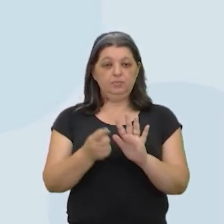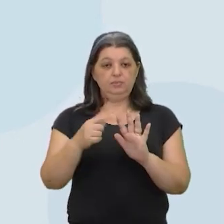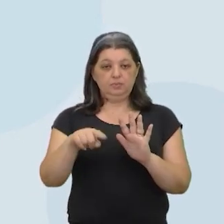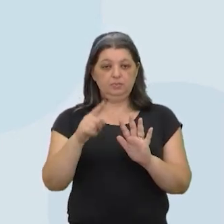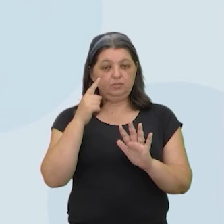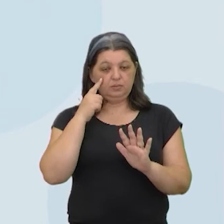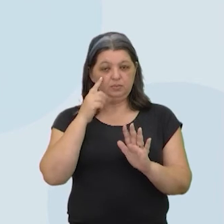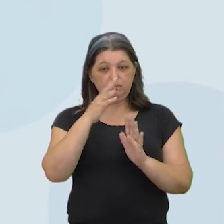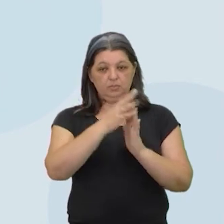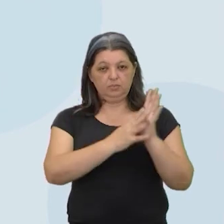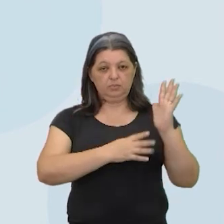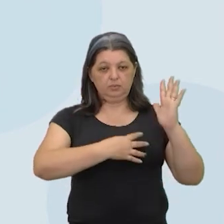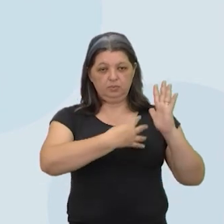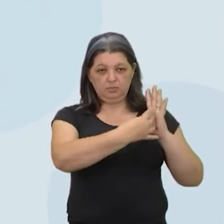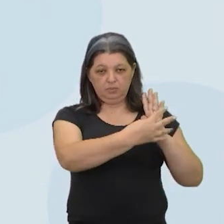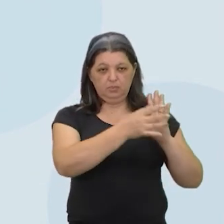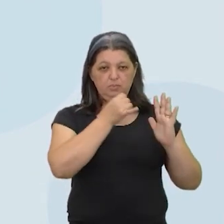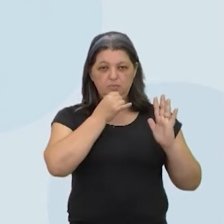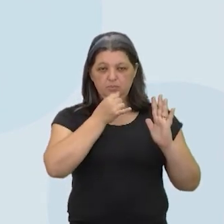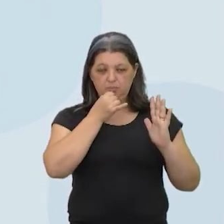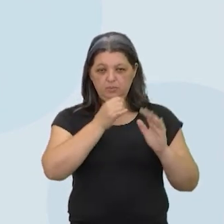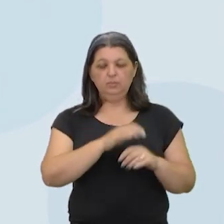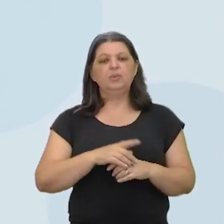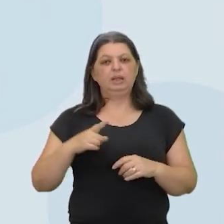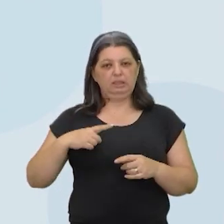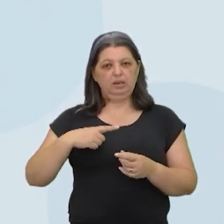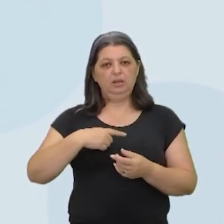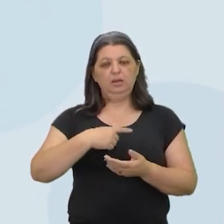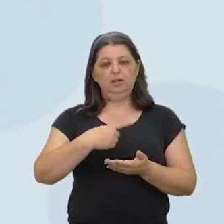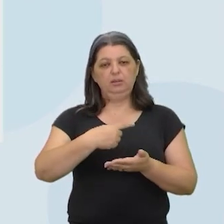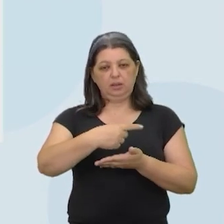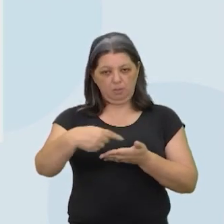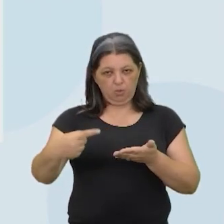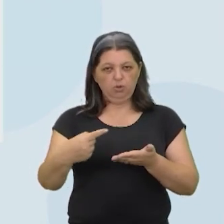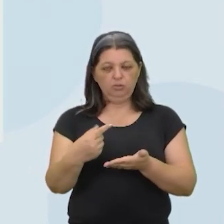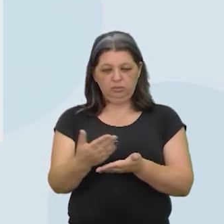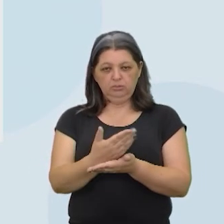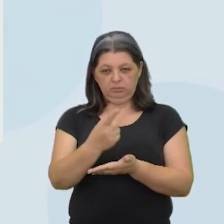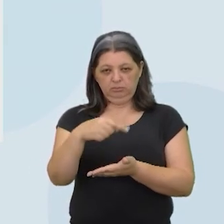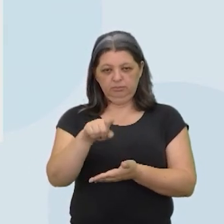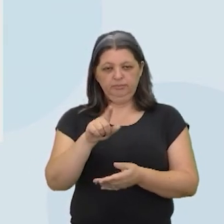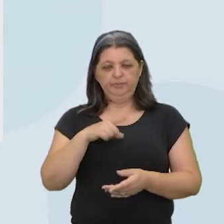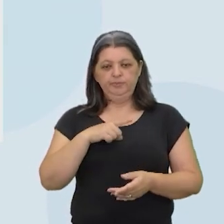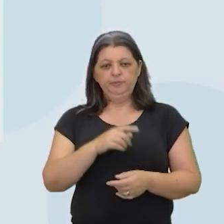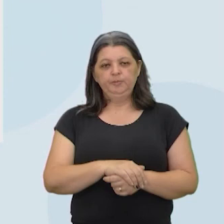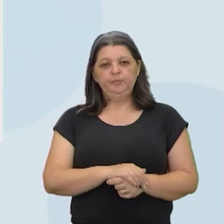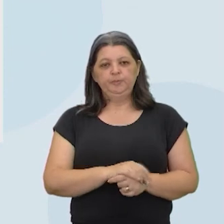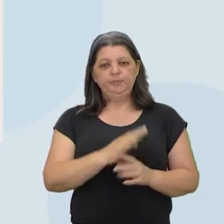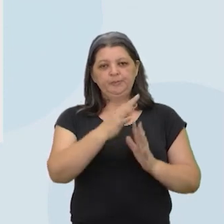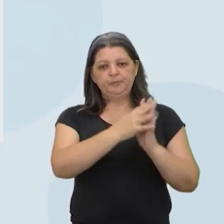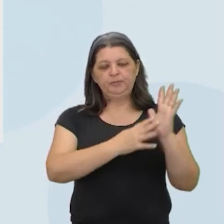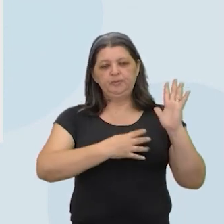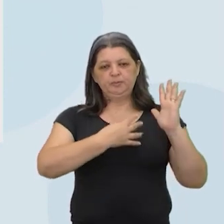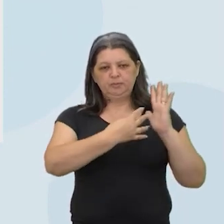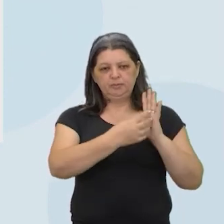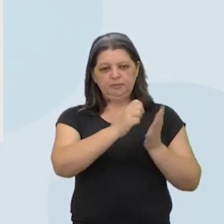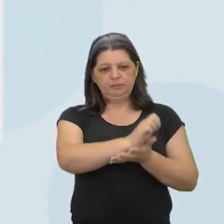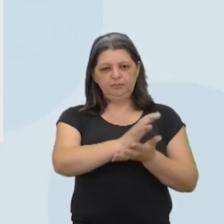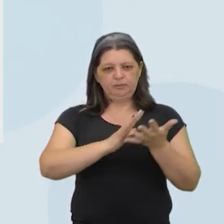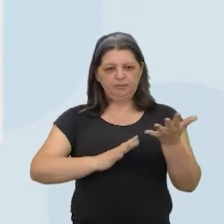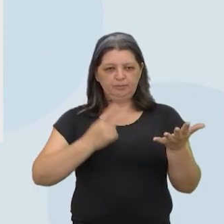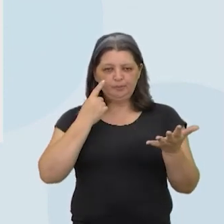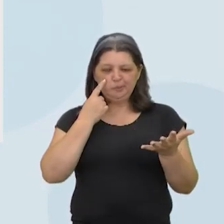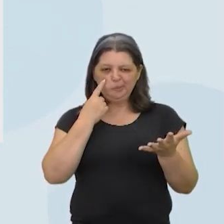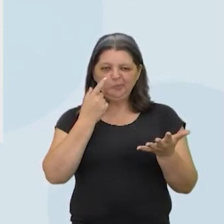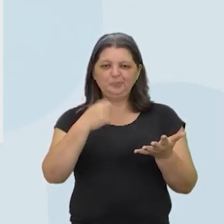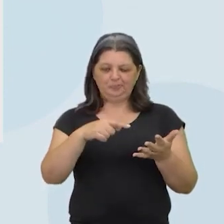tabela de exemplos, tem na apostila de vocês. E aqui tem uma indicação de atividade também que